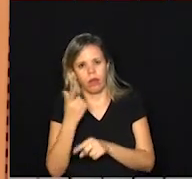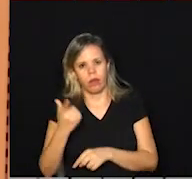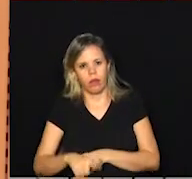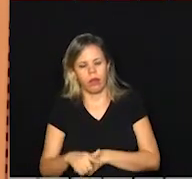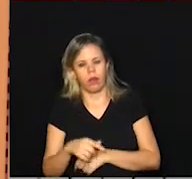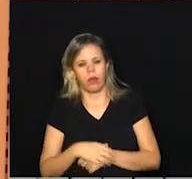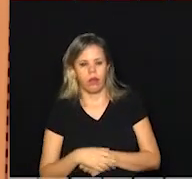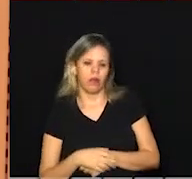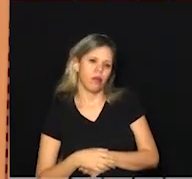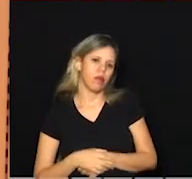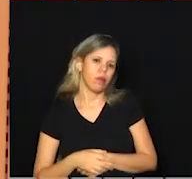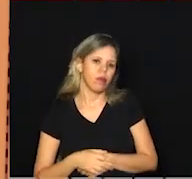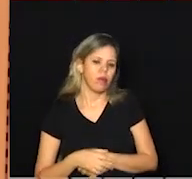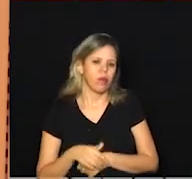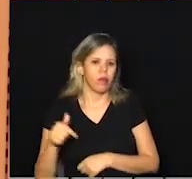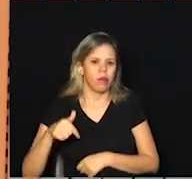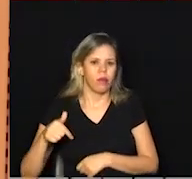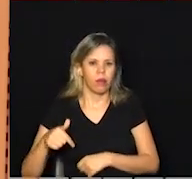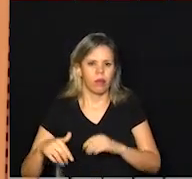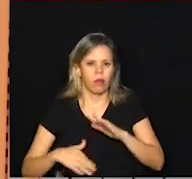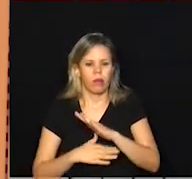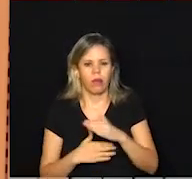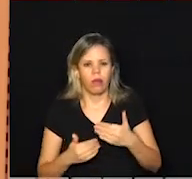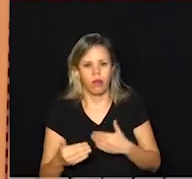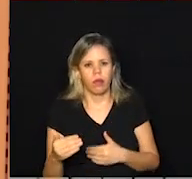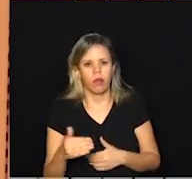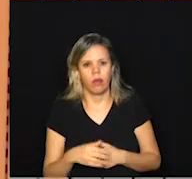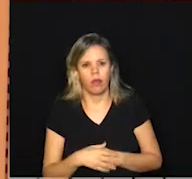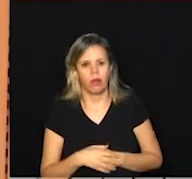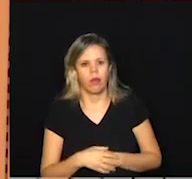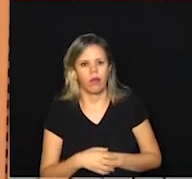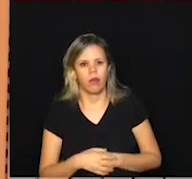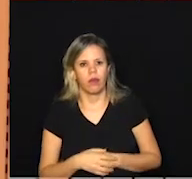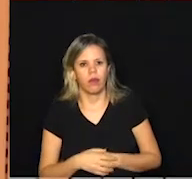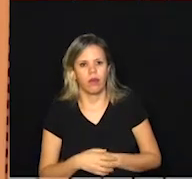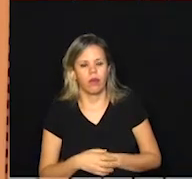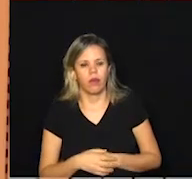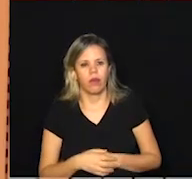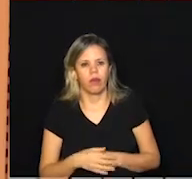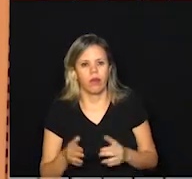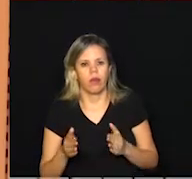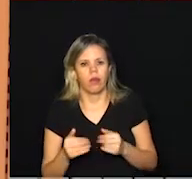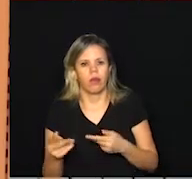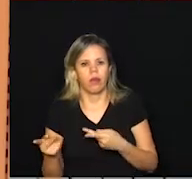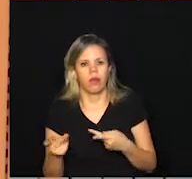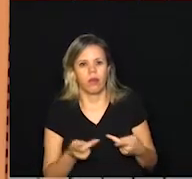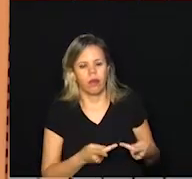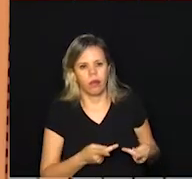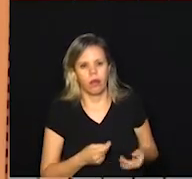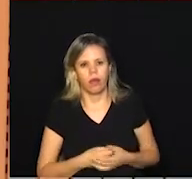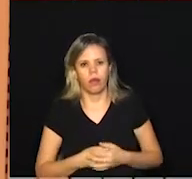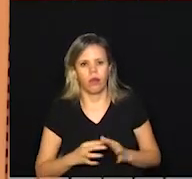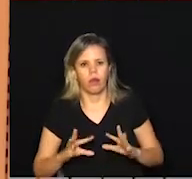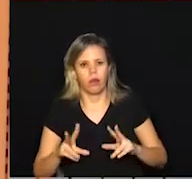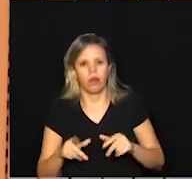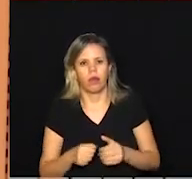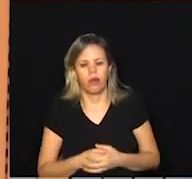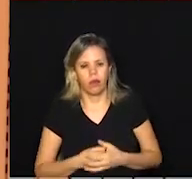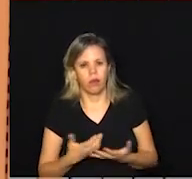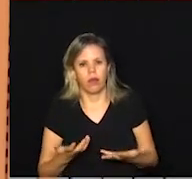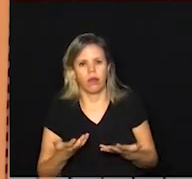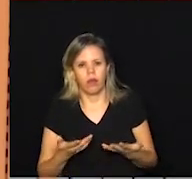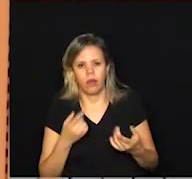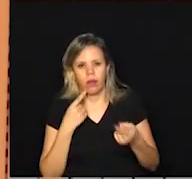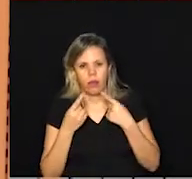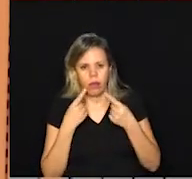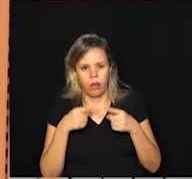André é aqui na próxima atividade estendo essa lá esse convite a todos e todos que